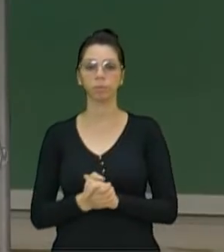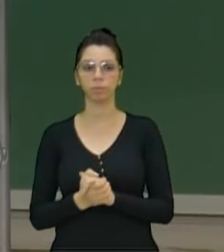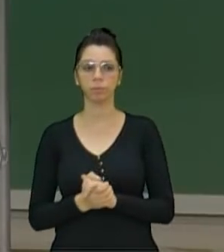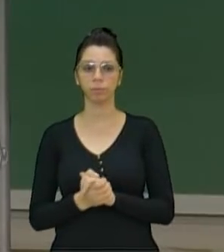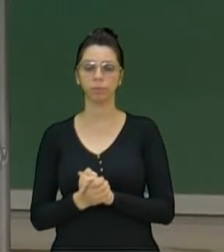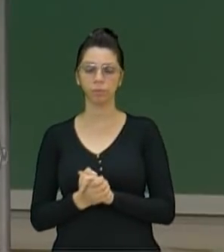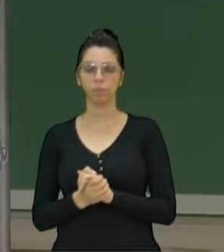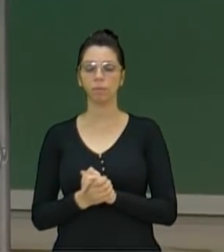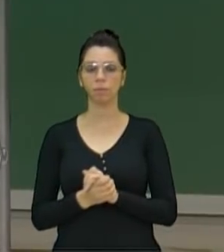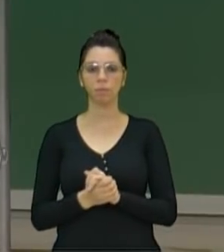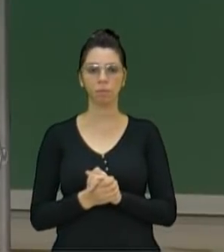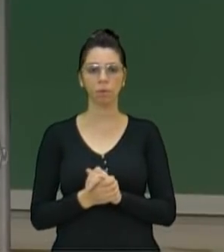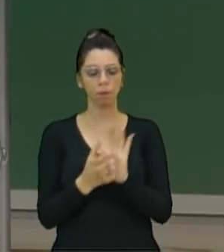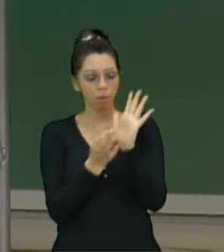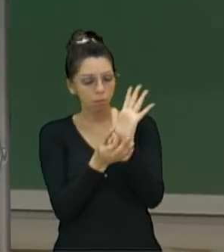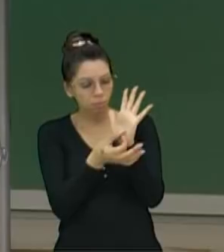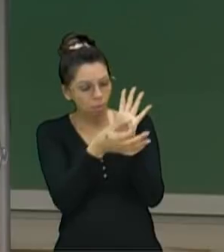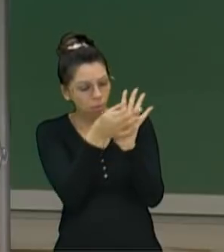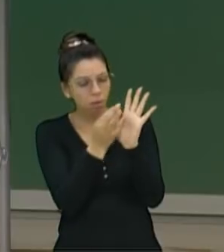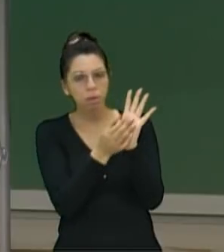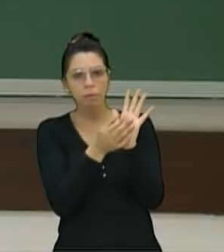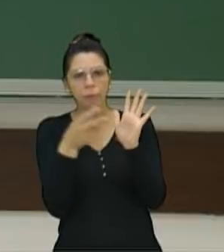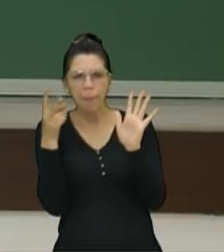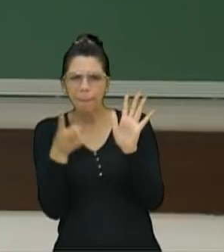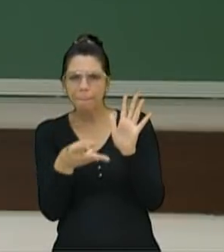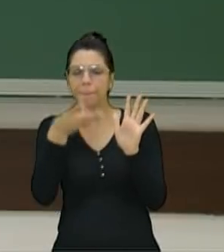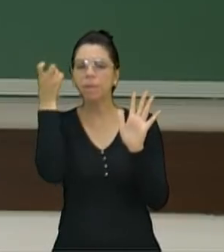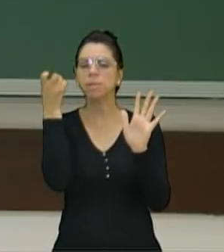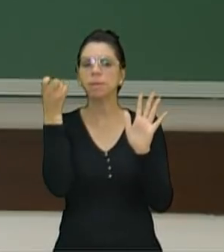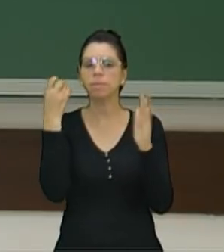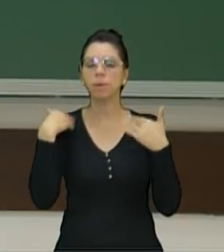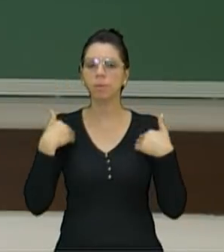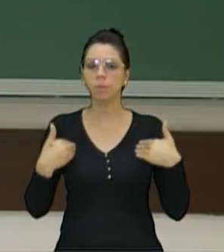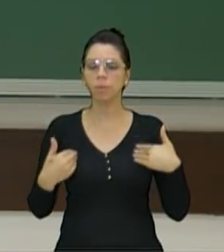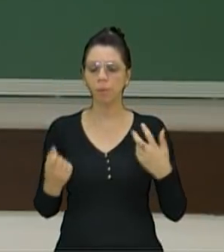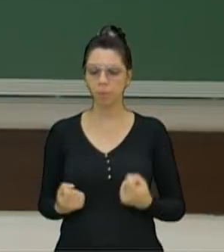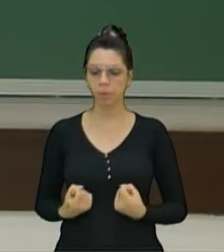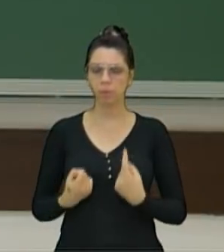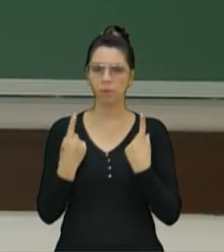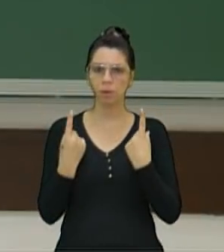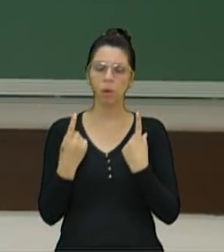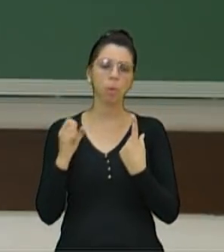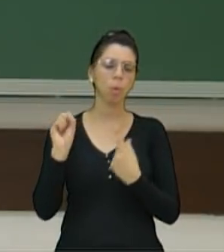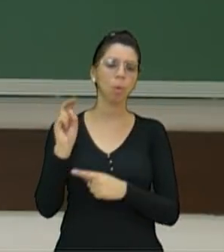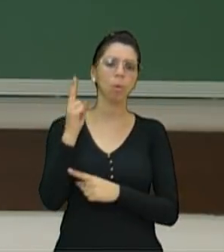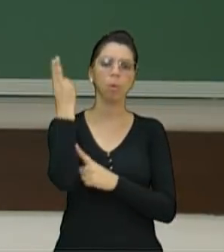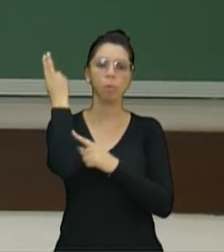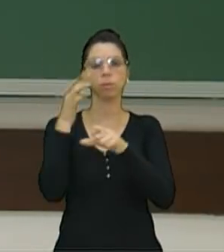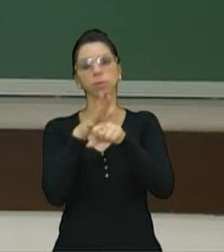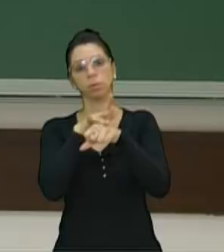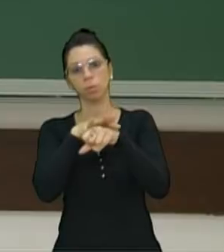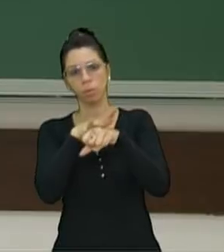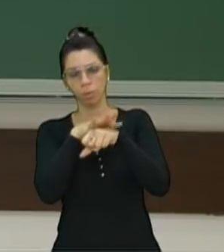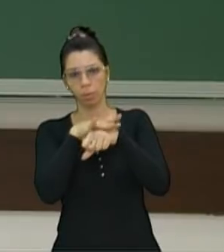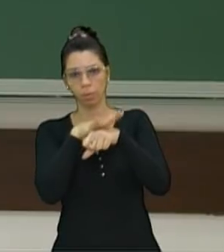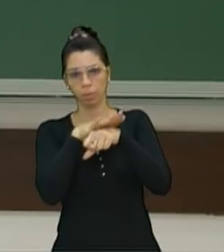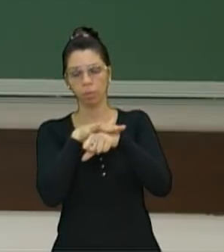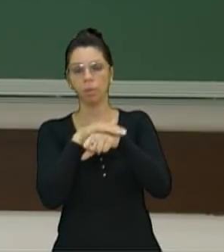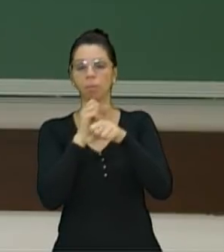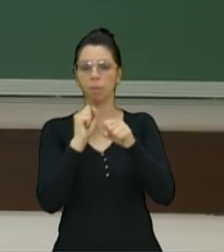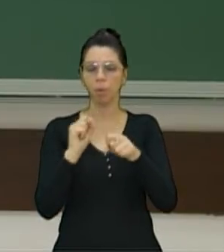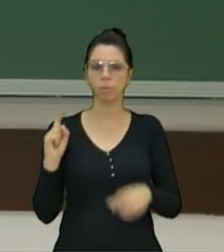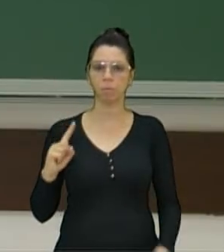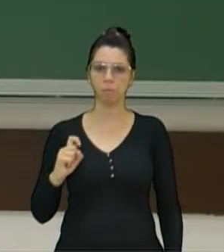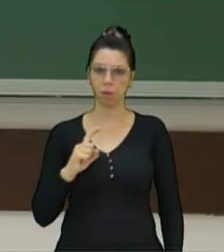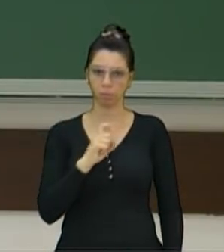vão identificar materiais estranhos ou materiais infecciosos, tá? Até mesmo uma